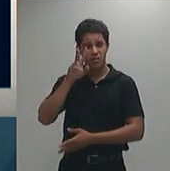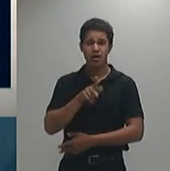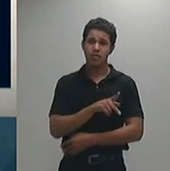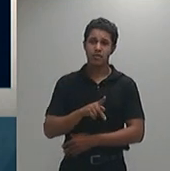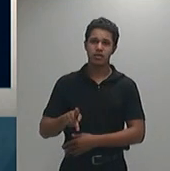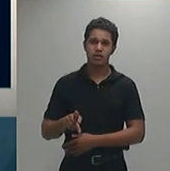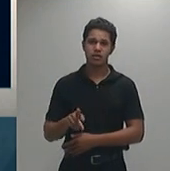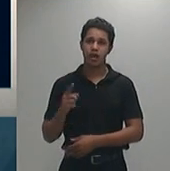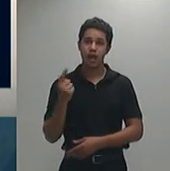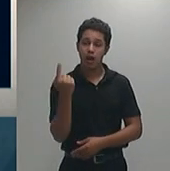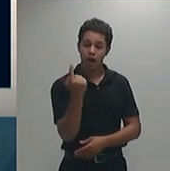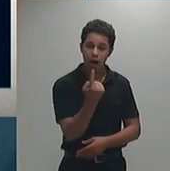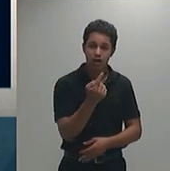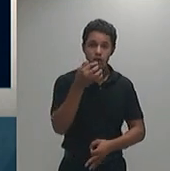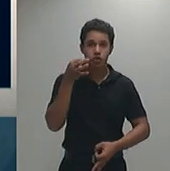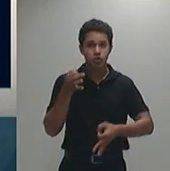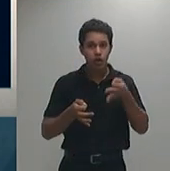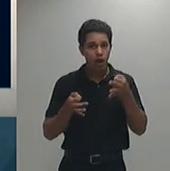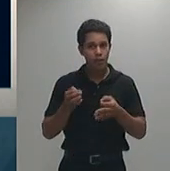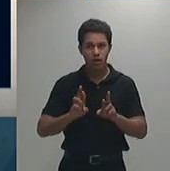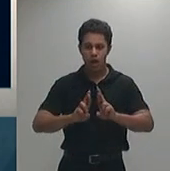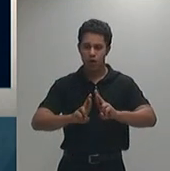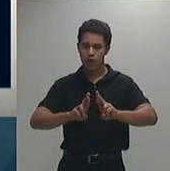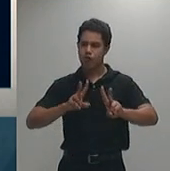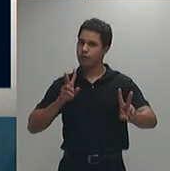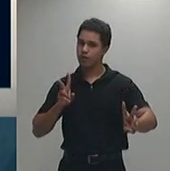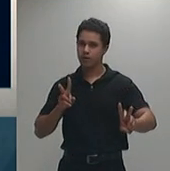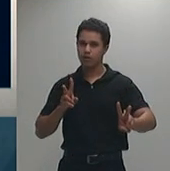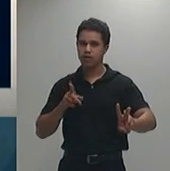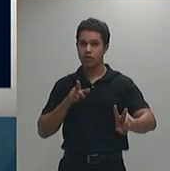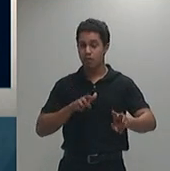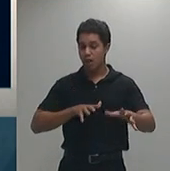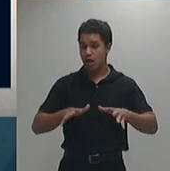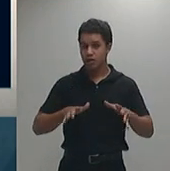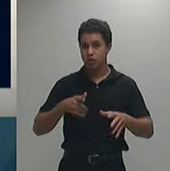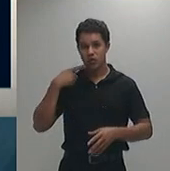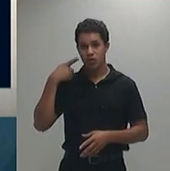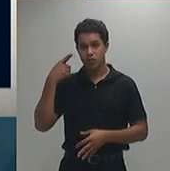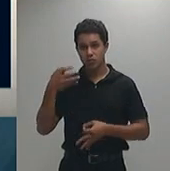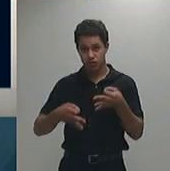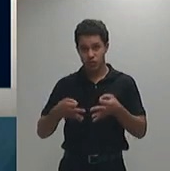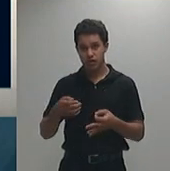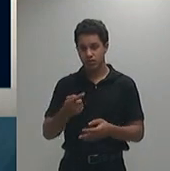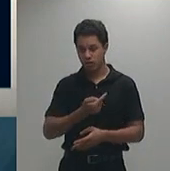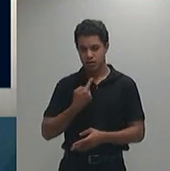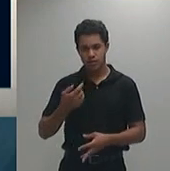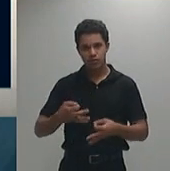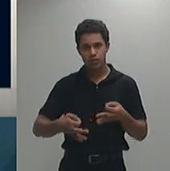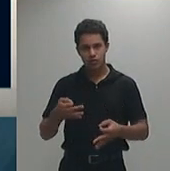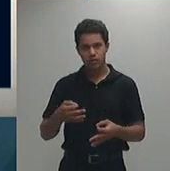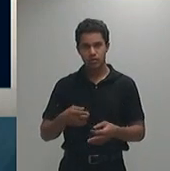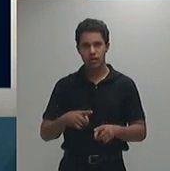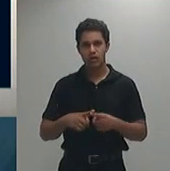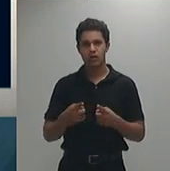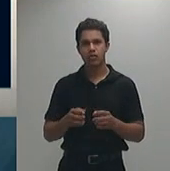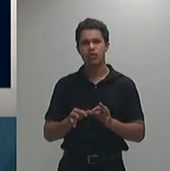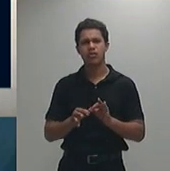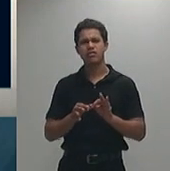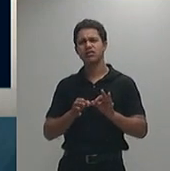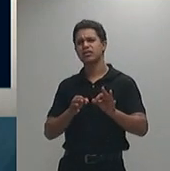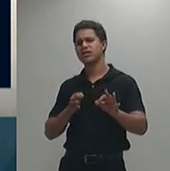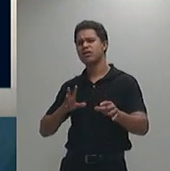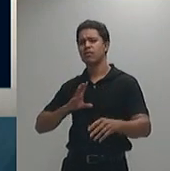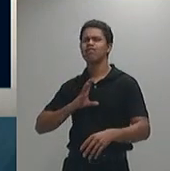cada julgamento ele é completamente diferente nós somos juízes e exatamente por isso com os restantes das paixões